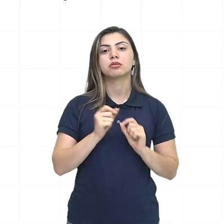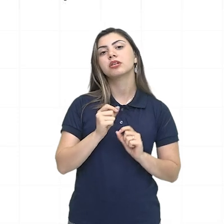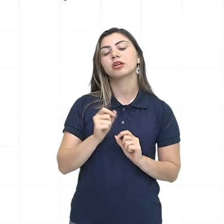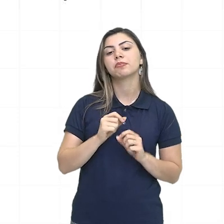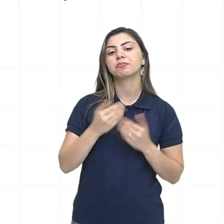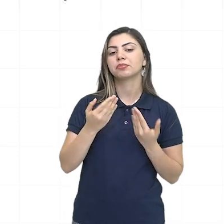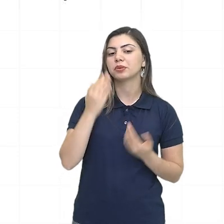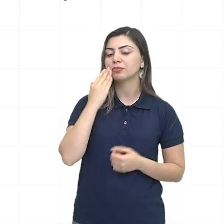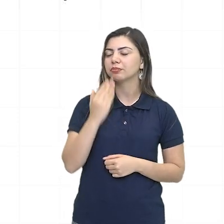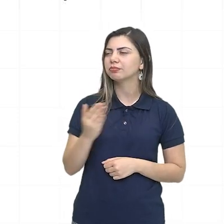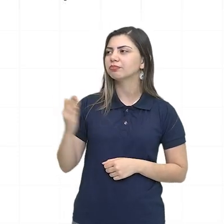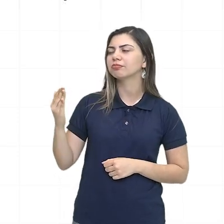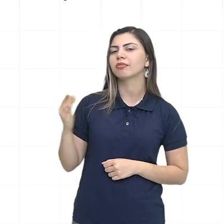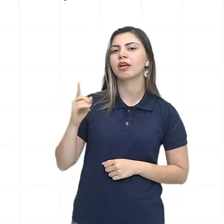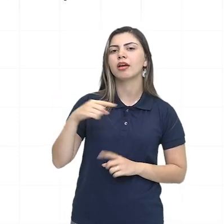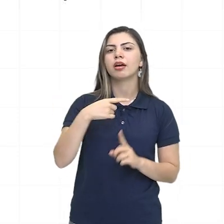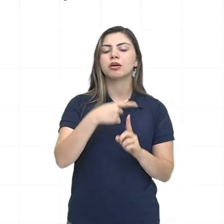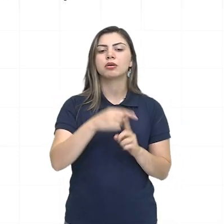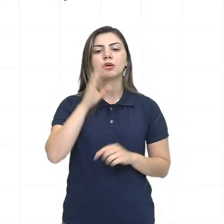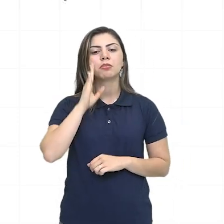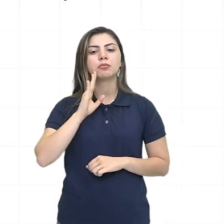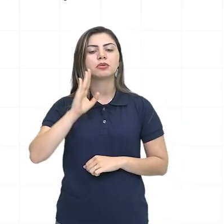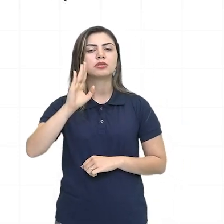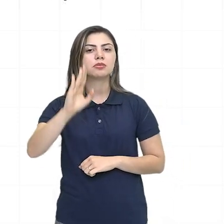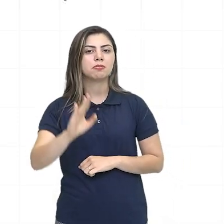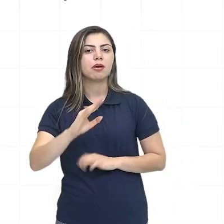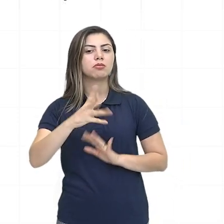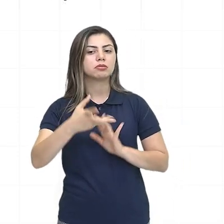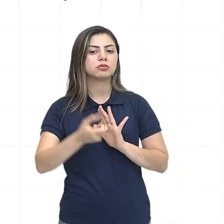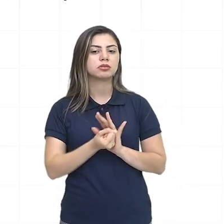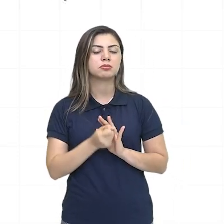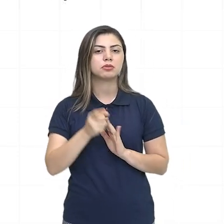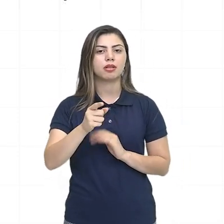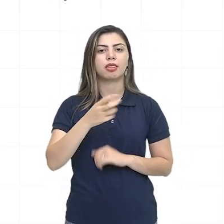cruz, o principal símbolo dessa religião abraâmica.